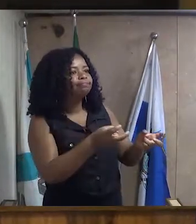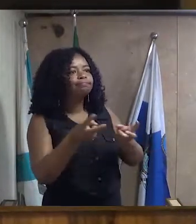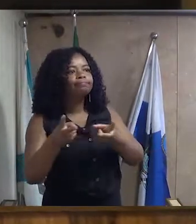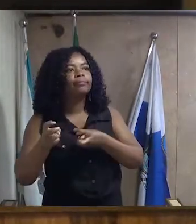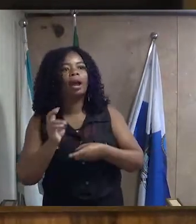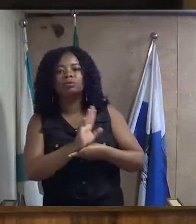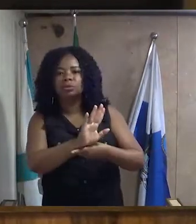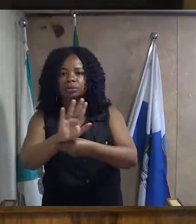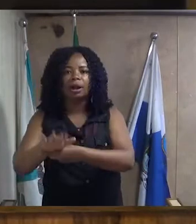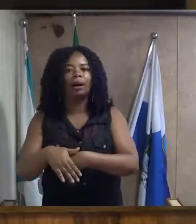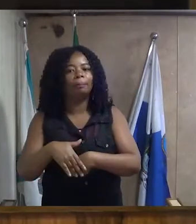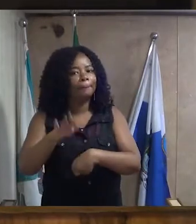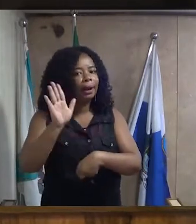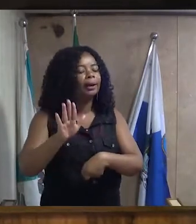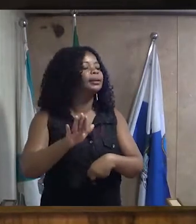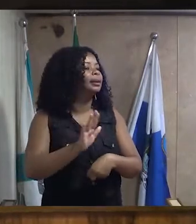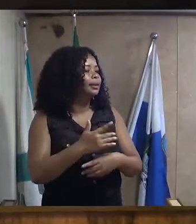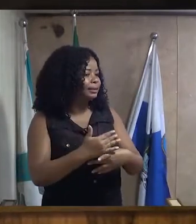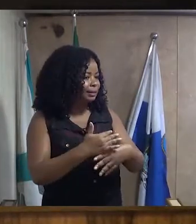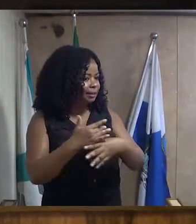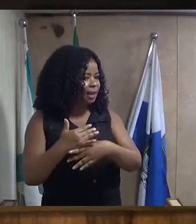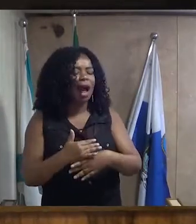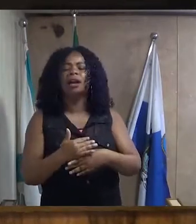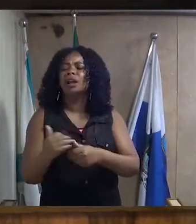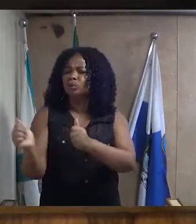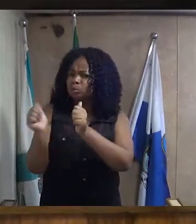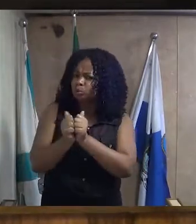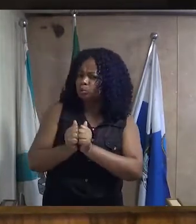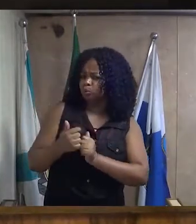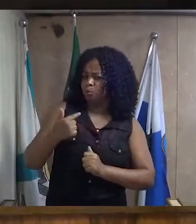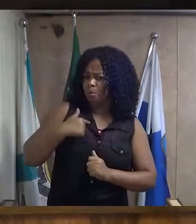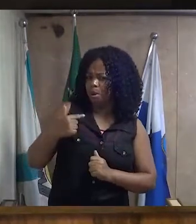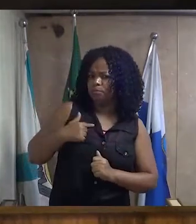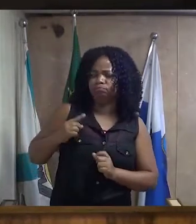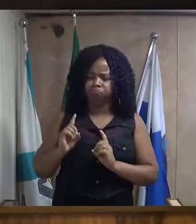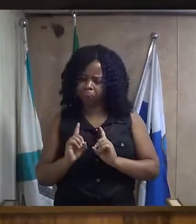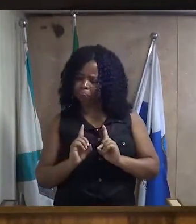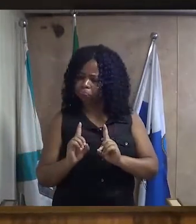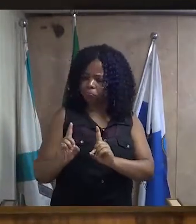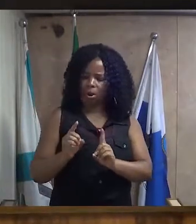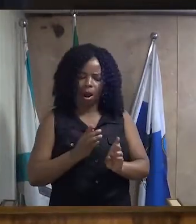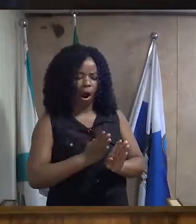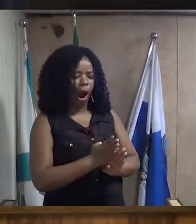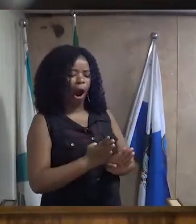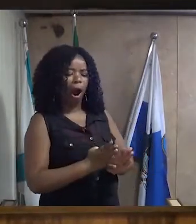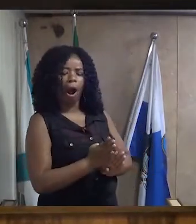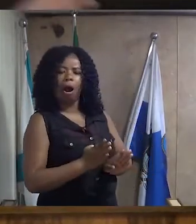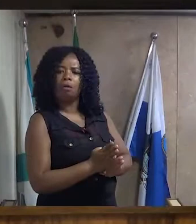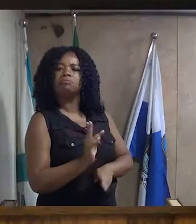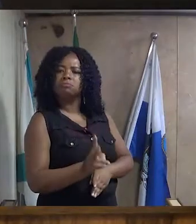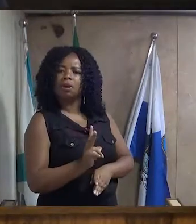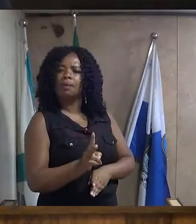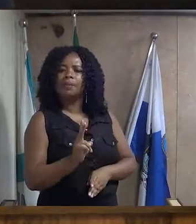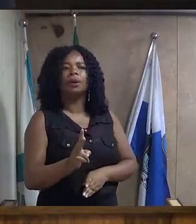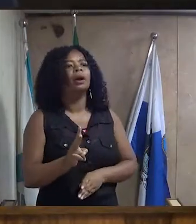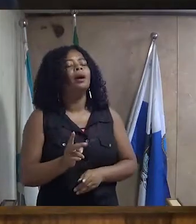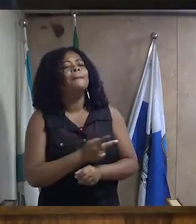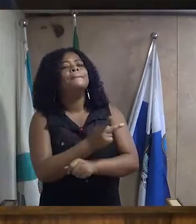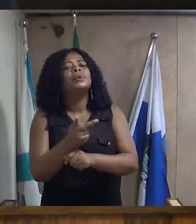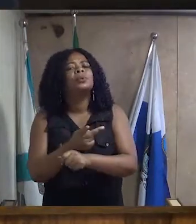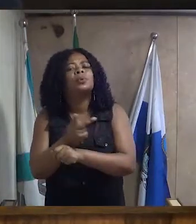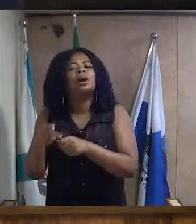Ele estava do meu lado, né, para me dar bons conselhos. Vou buscar caminhos para fazer trabalhos grandes nessa